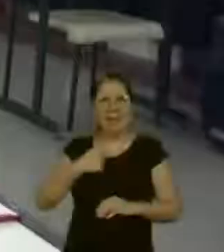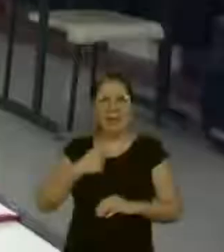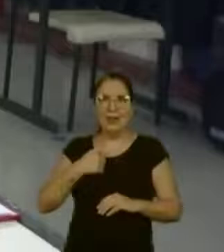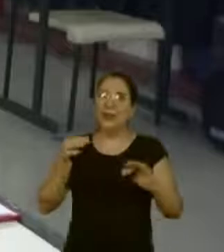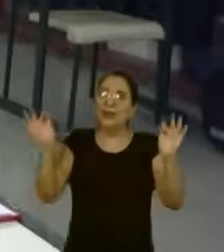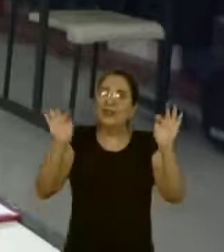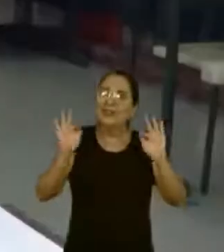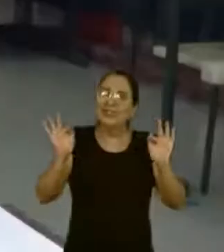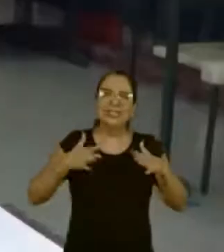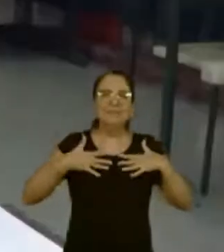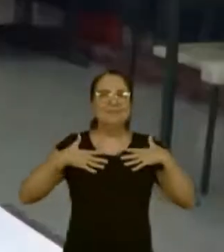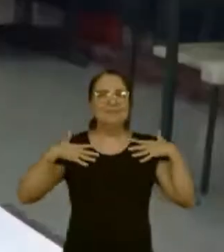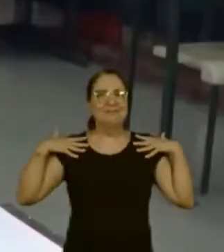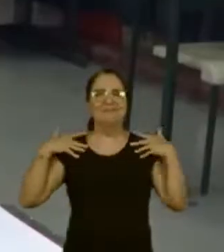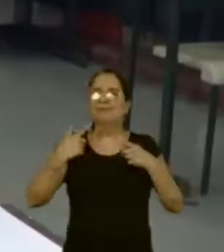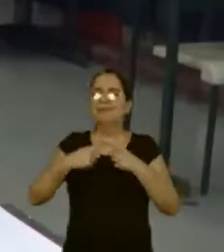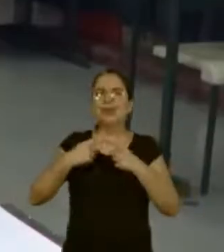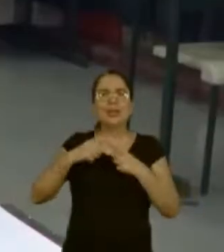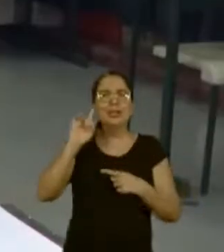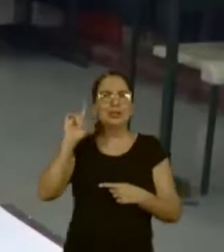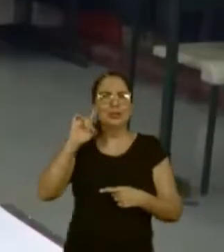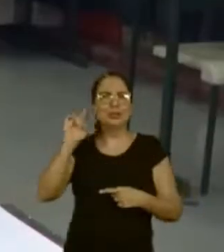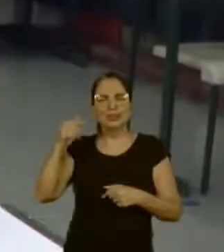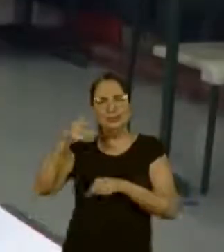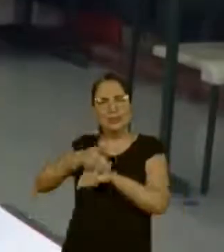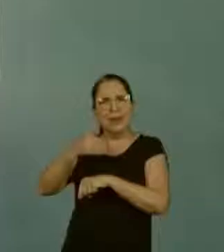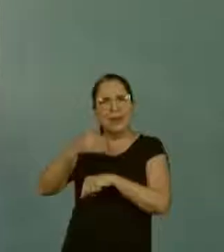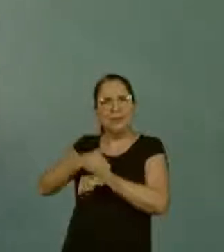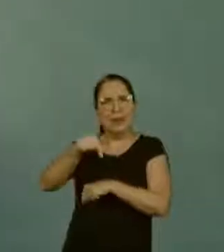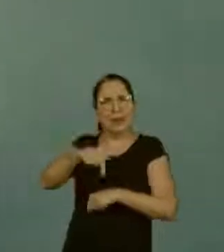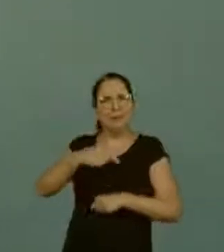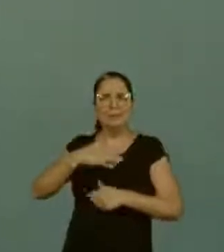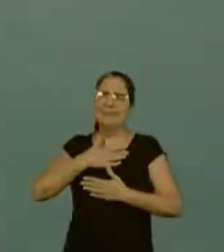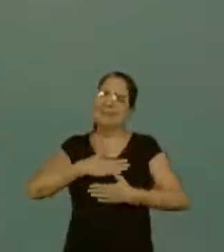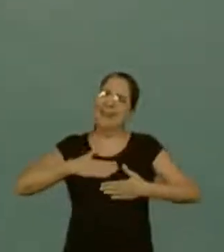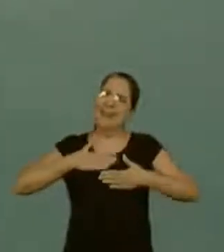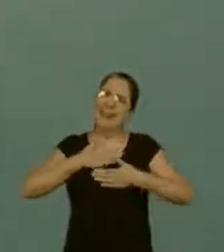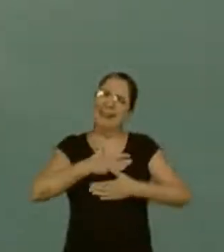Tô muito feliz. O dia a dia, ele tá bem legal.